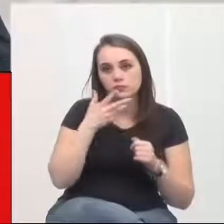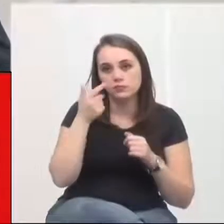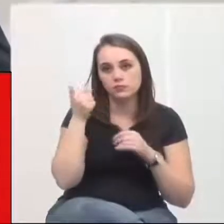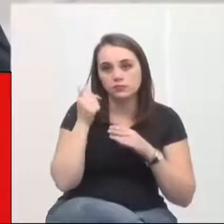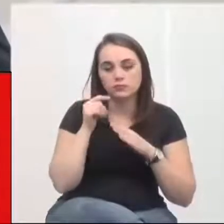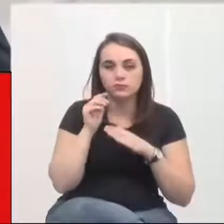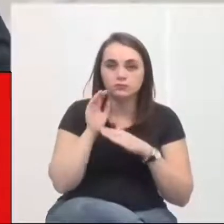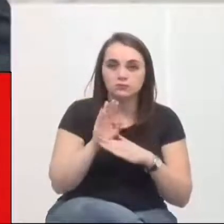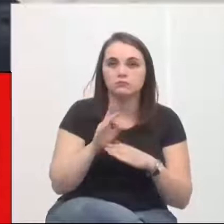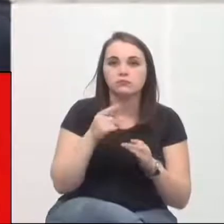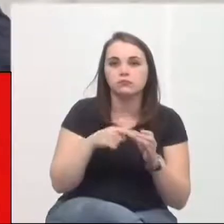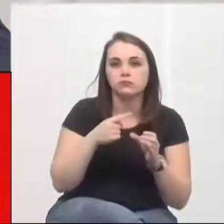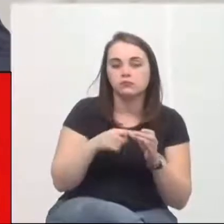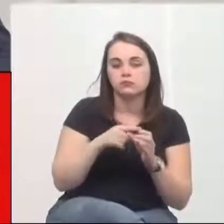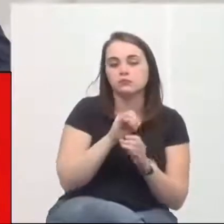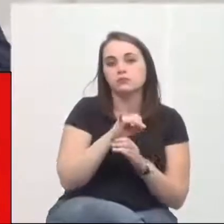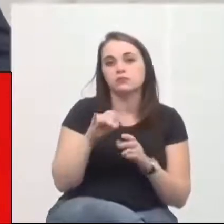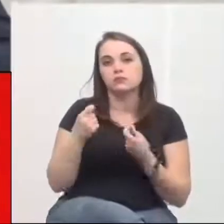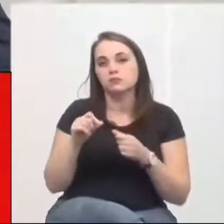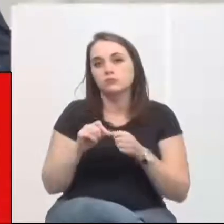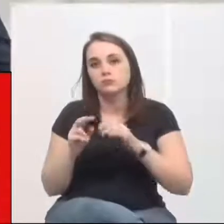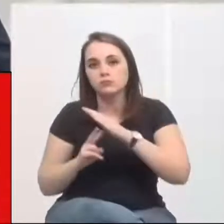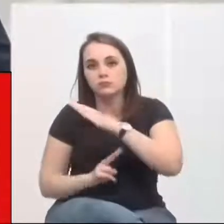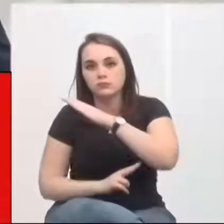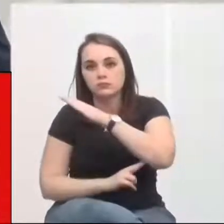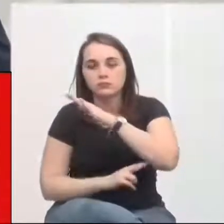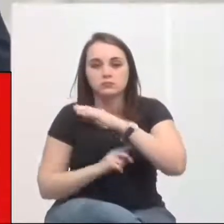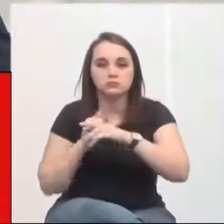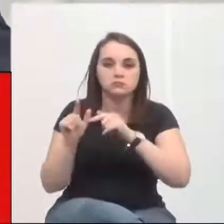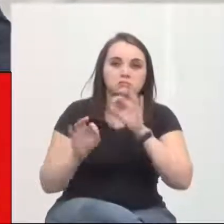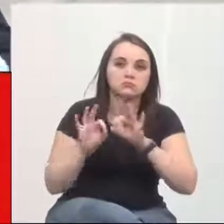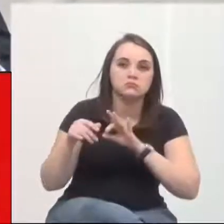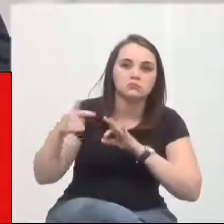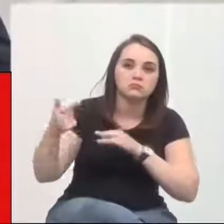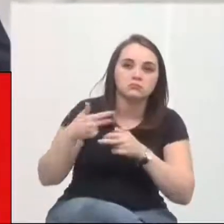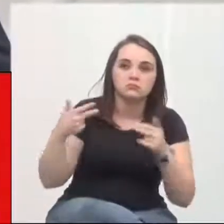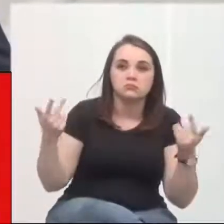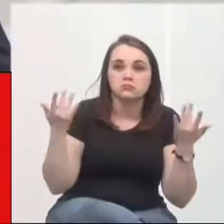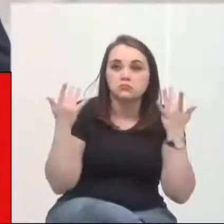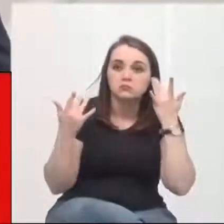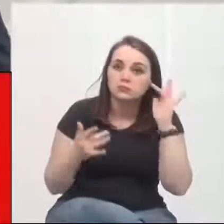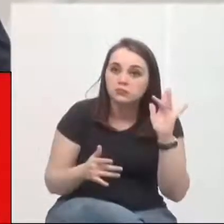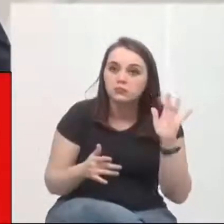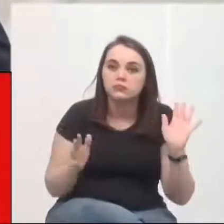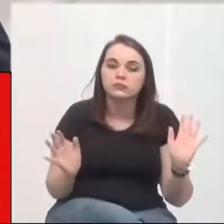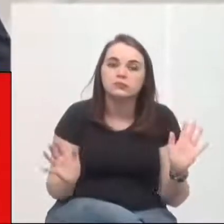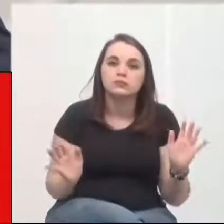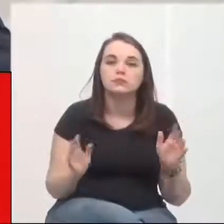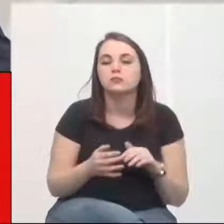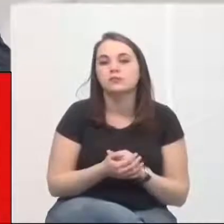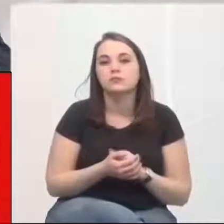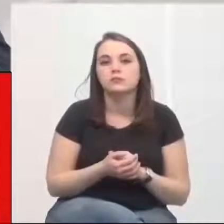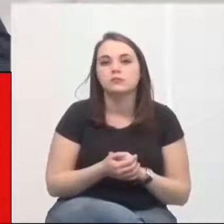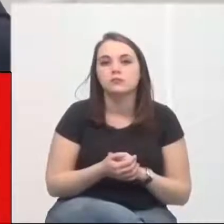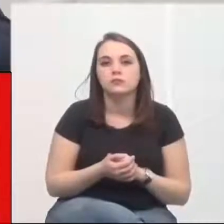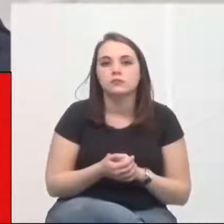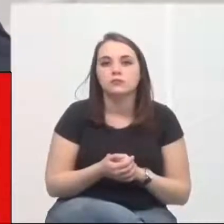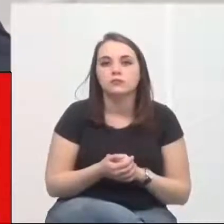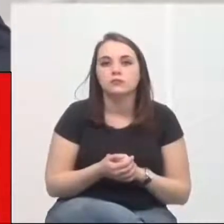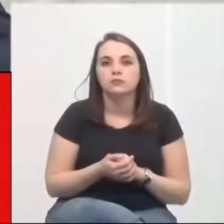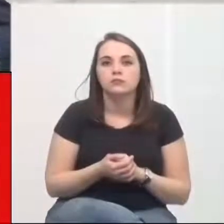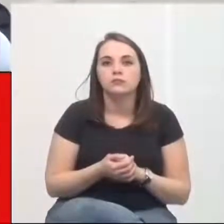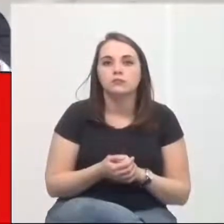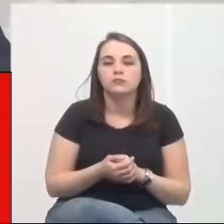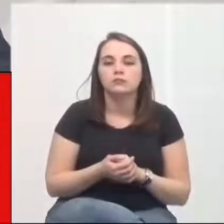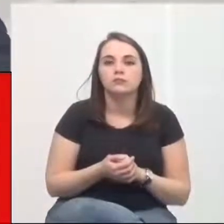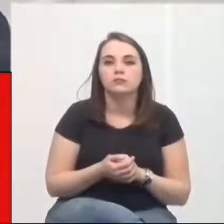que deve ser aplicado, se deve ser feito viaduto, se deve ser feito trincheira, se deve ter feito outras interseções, bom, enfim, algumas as obras de